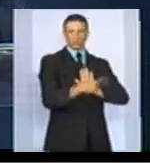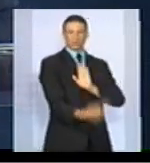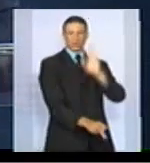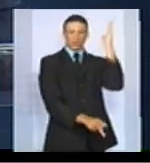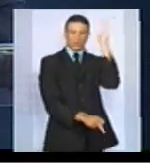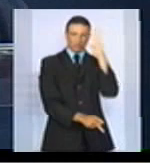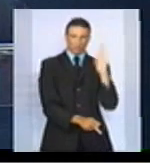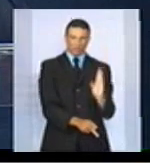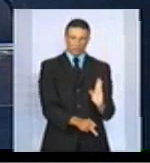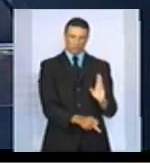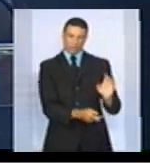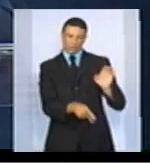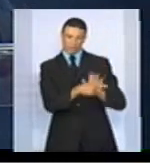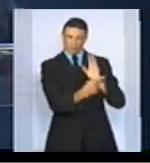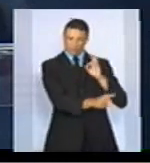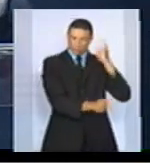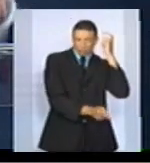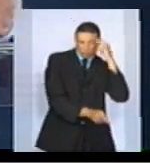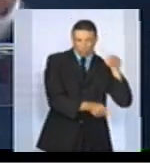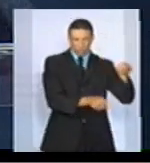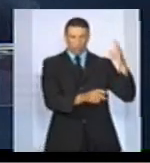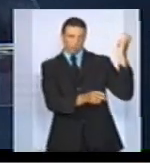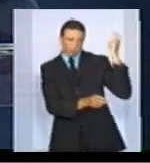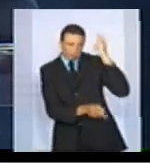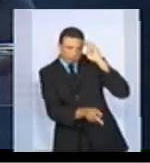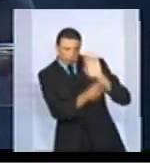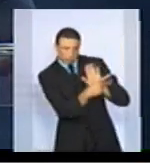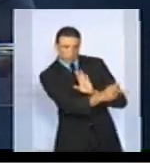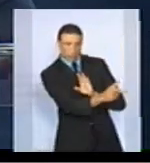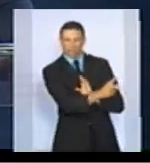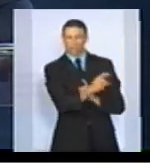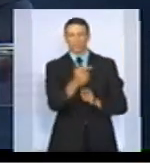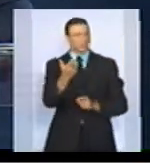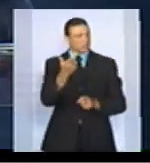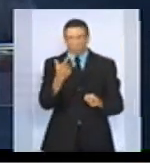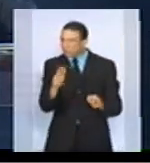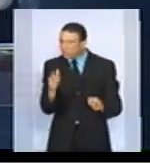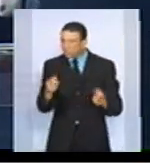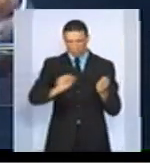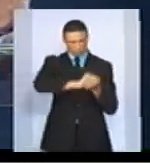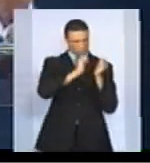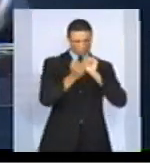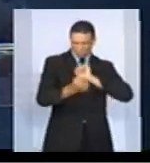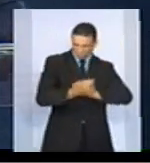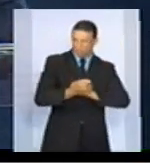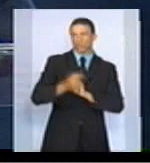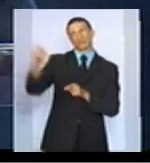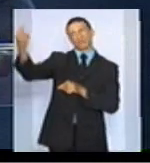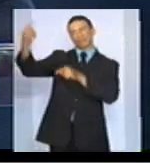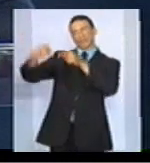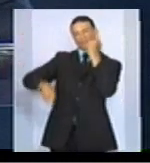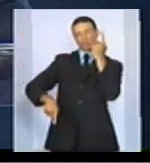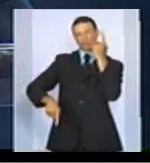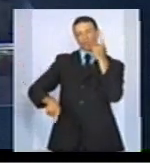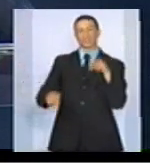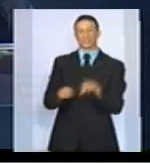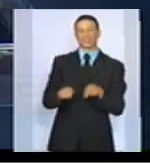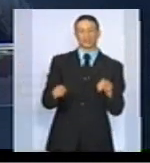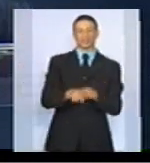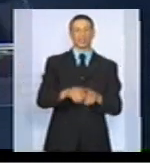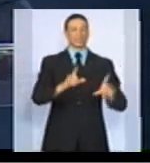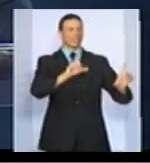as criações intelectuais para o produtor brasileiro esses produtos não cumprem cota restrições aos reality shows